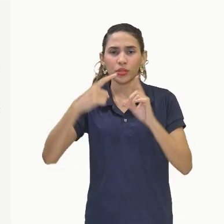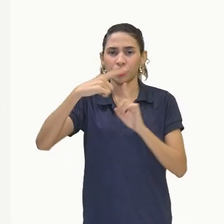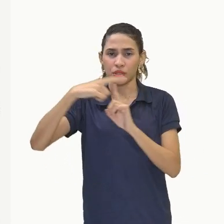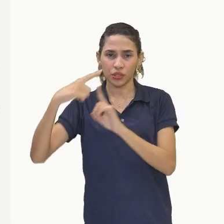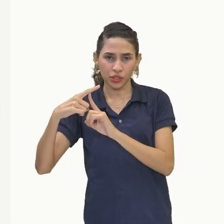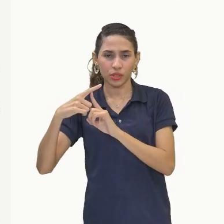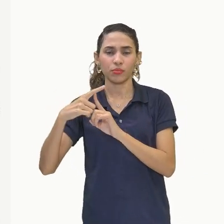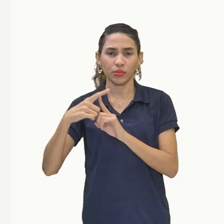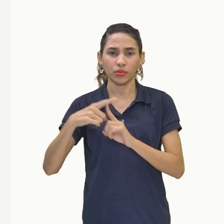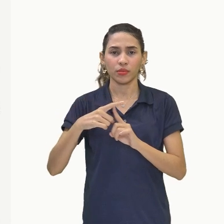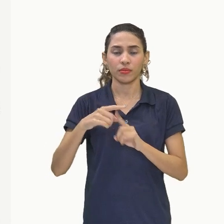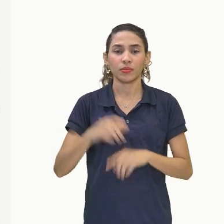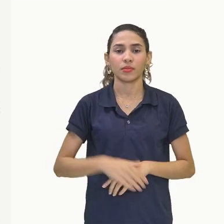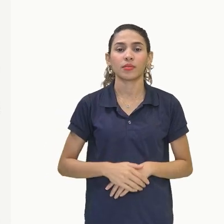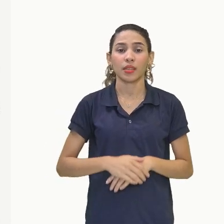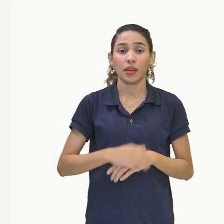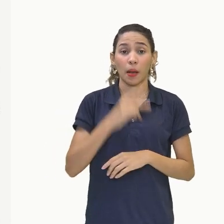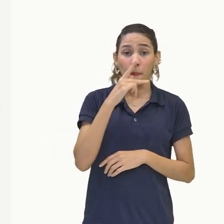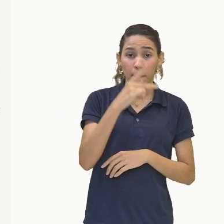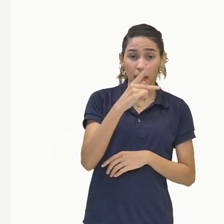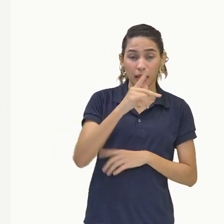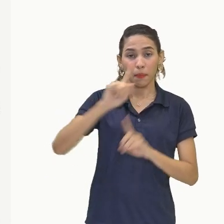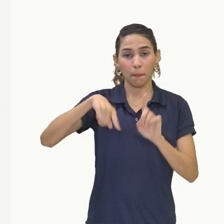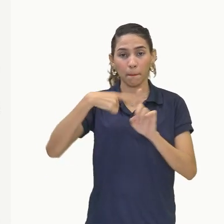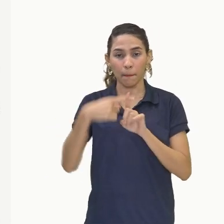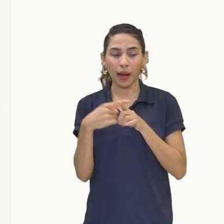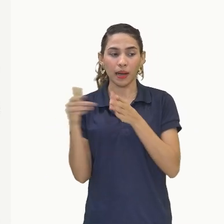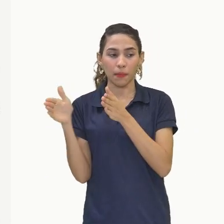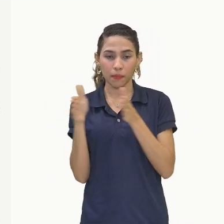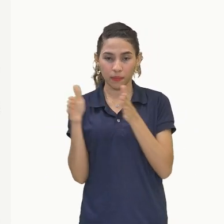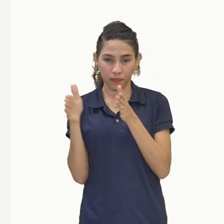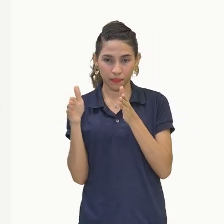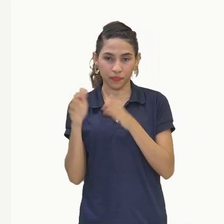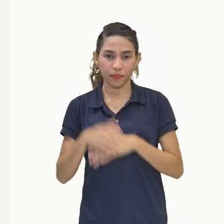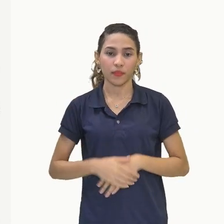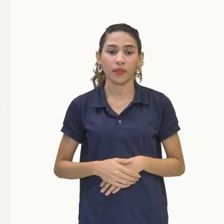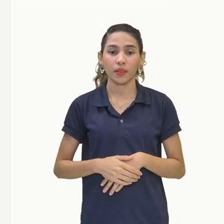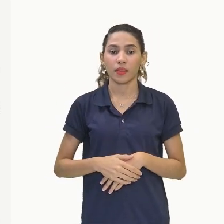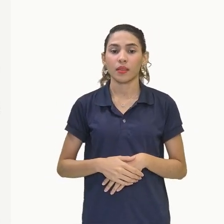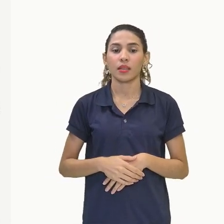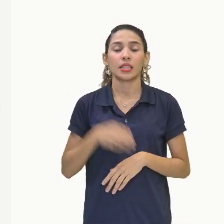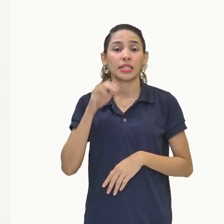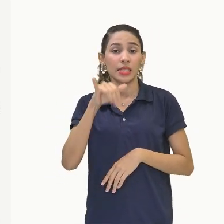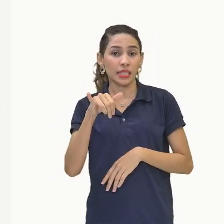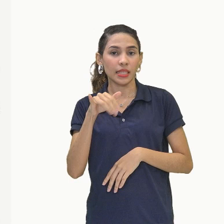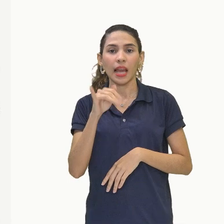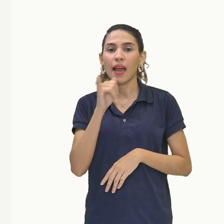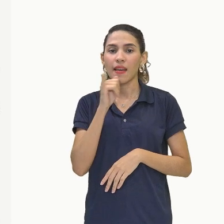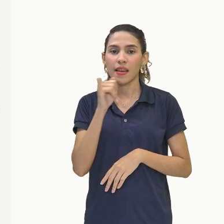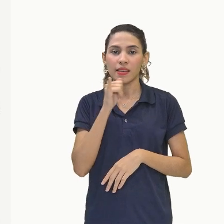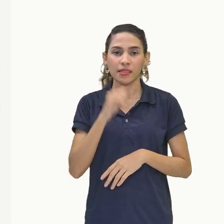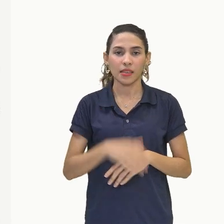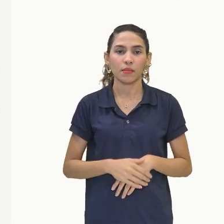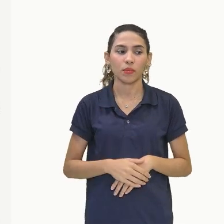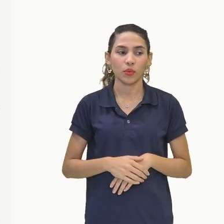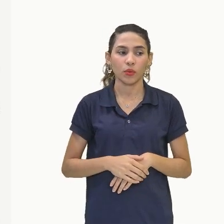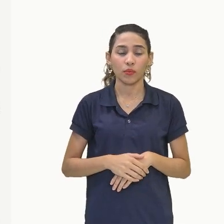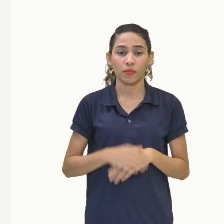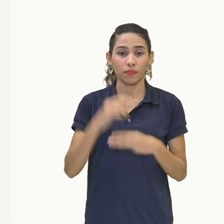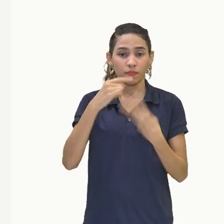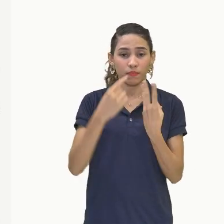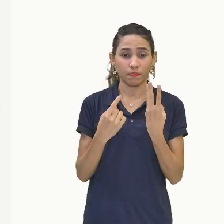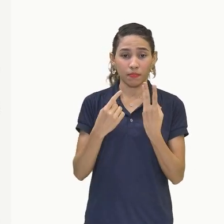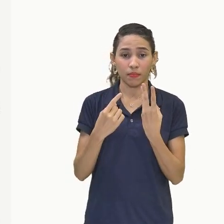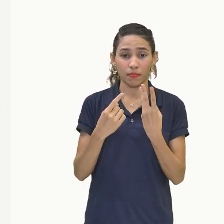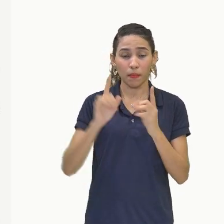principais aí, a potência e o intervalo de tempo. Então, quanto maior for a minha potência, eu terei um